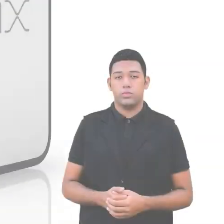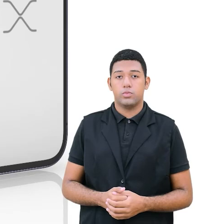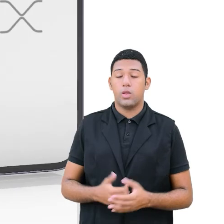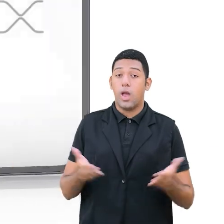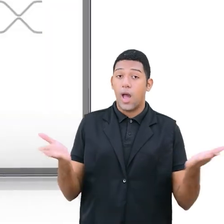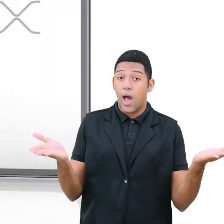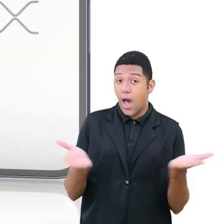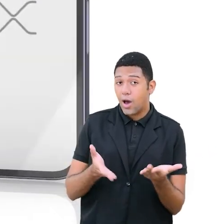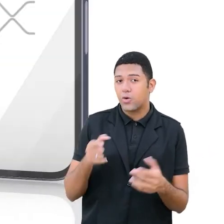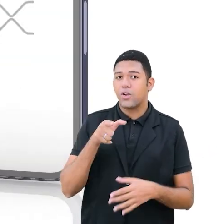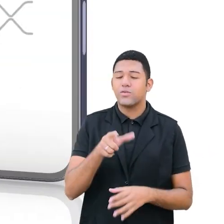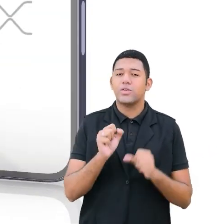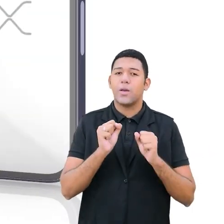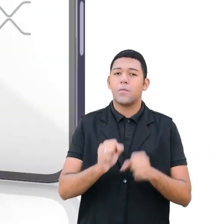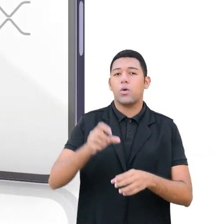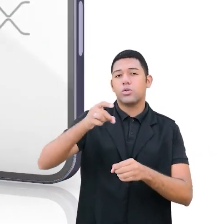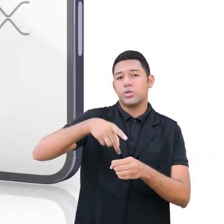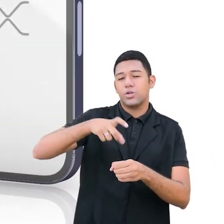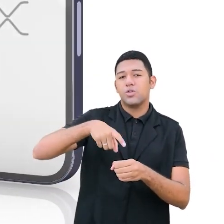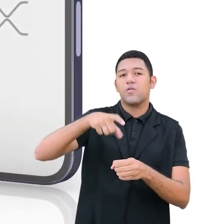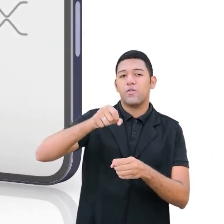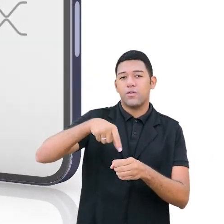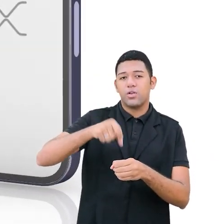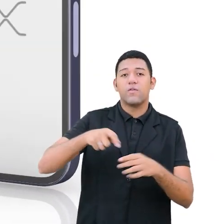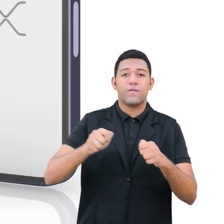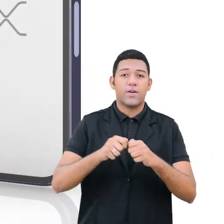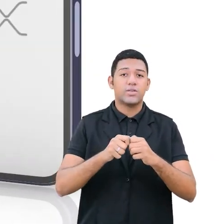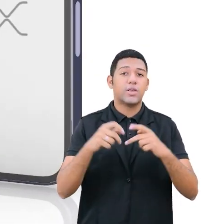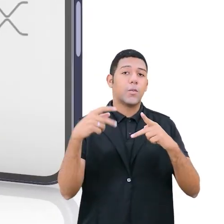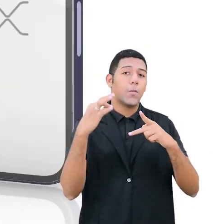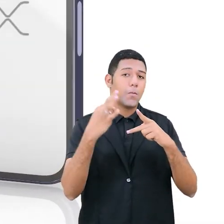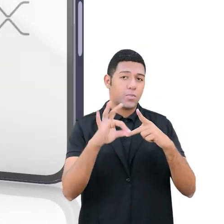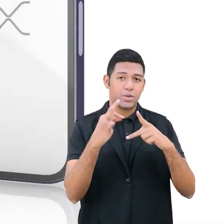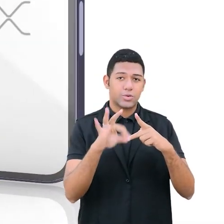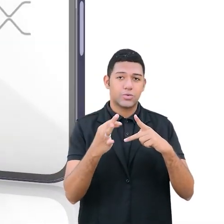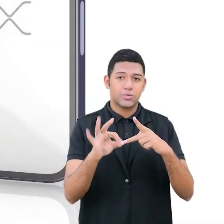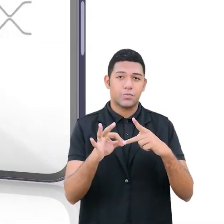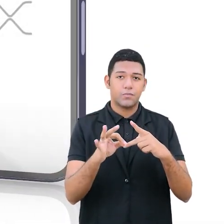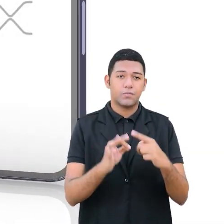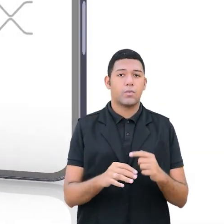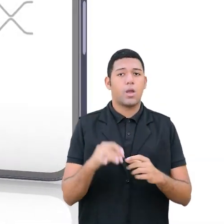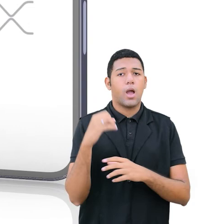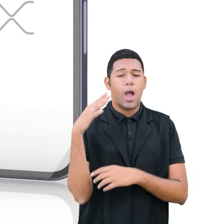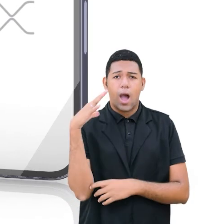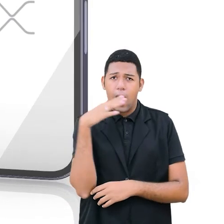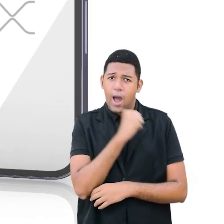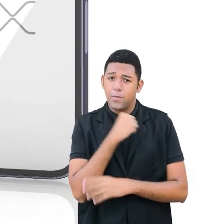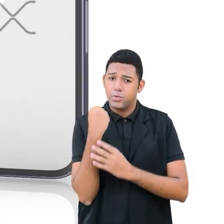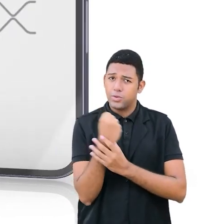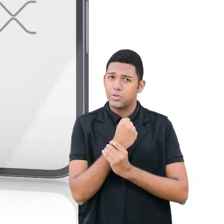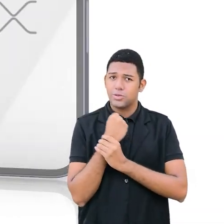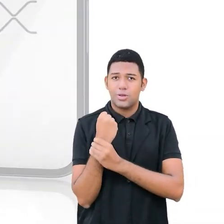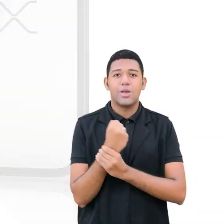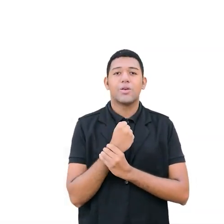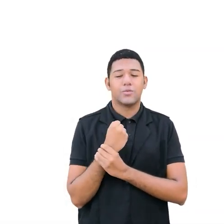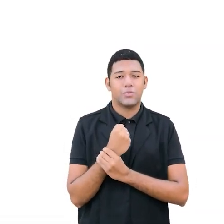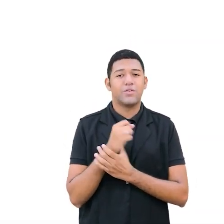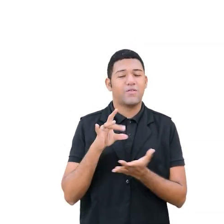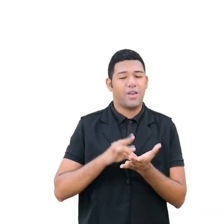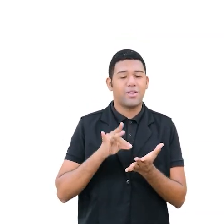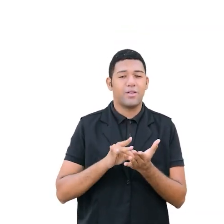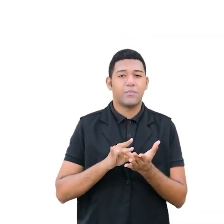e agora você pode fazer a sua contribuição através do pico uma operação rápida segura e sem cuscuz